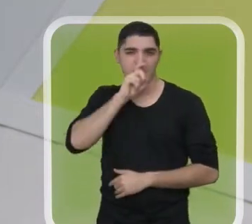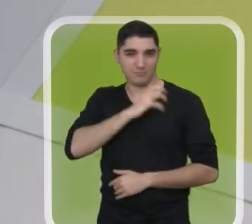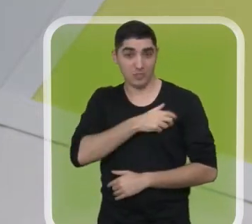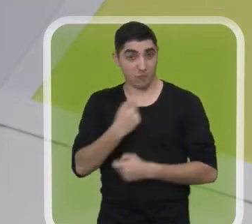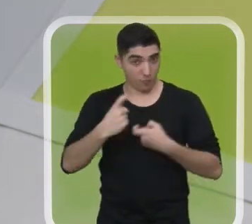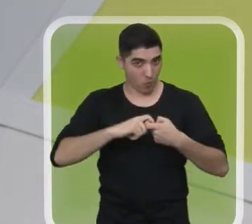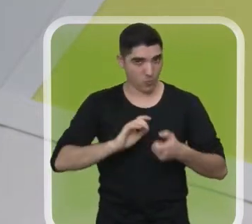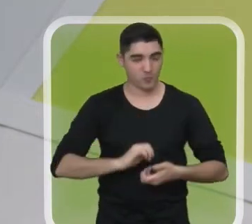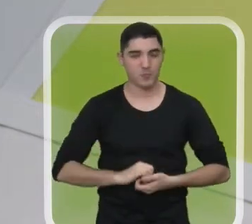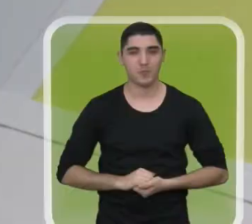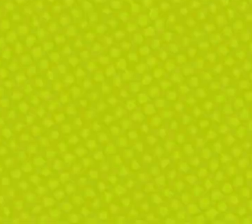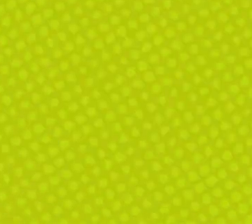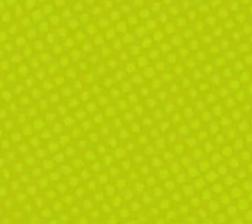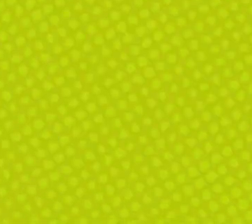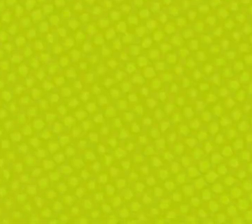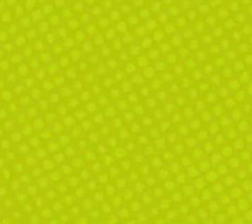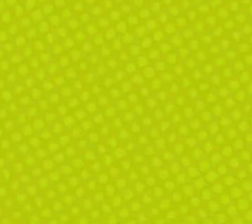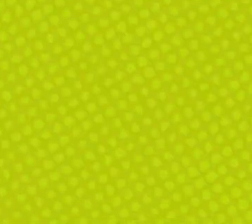voltamos.